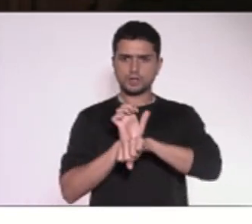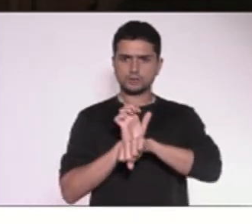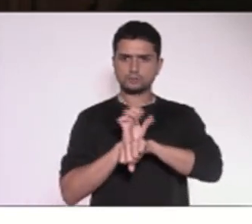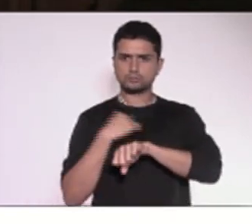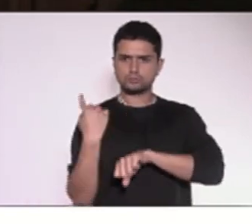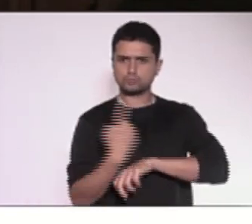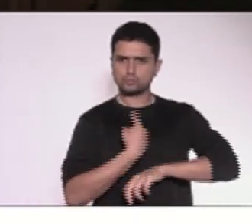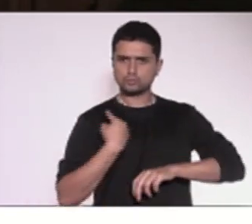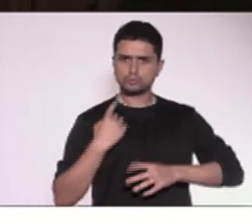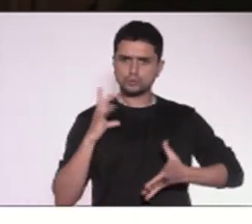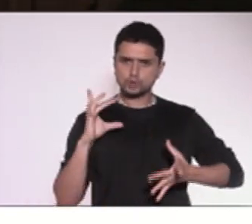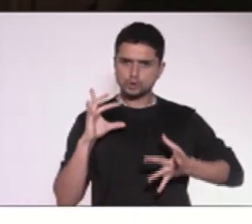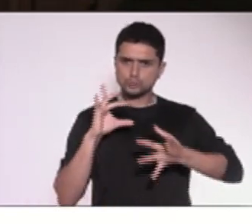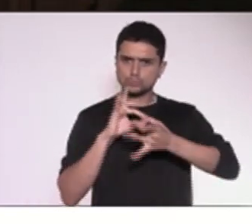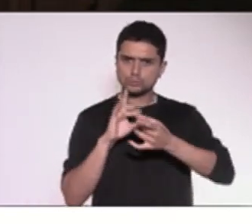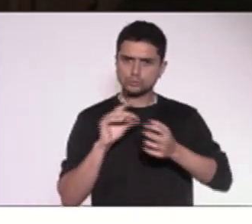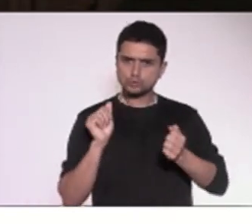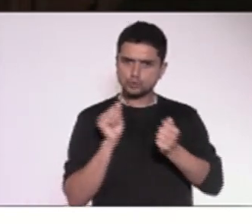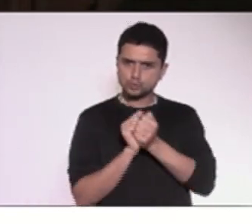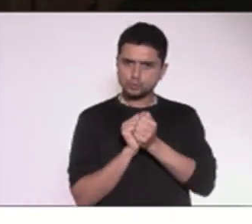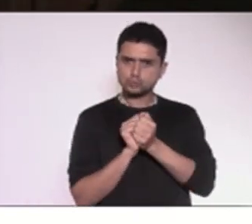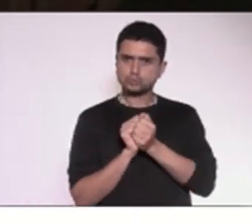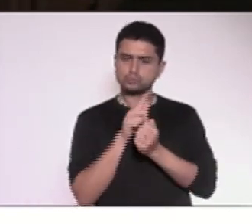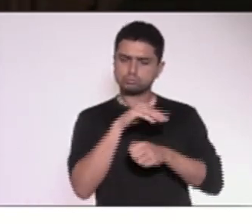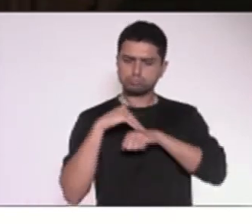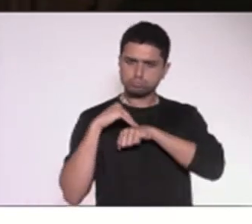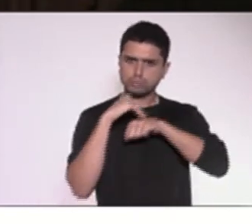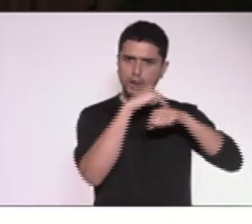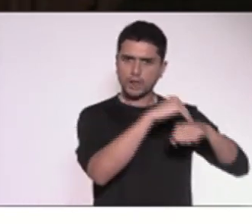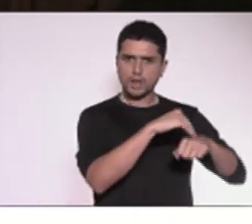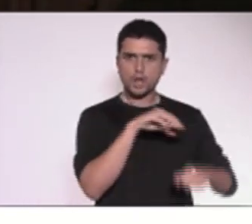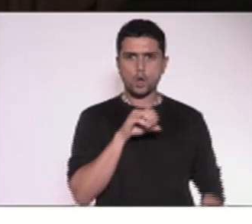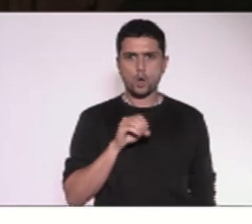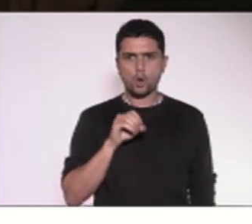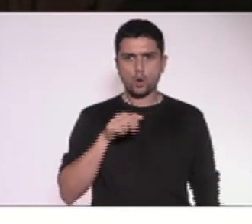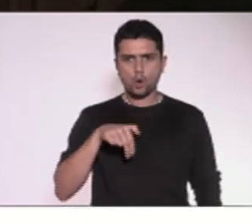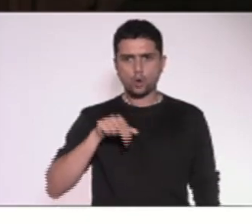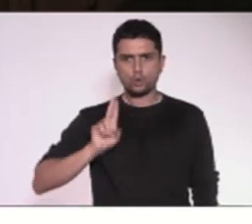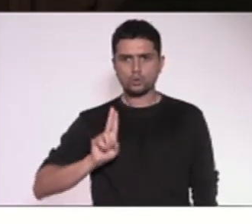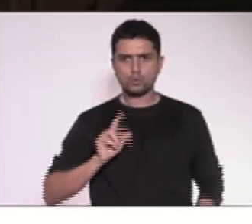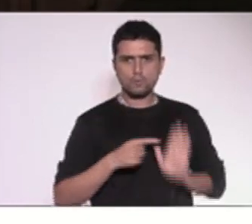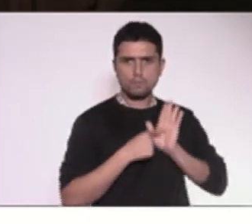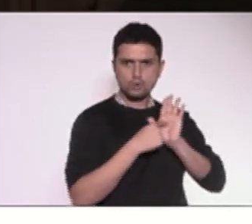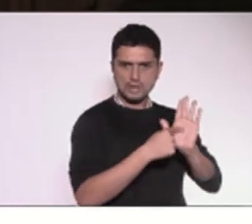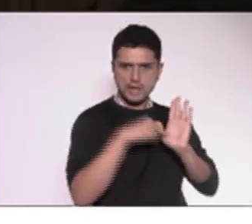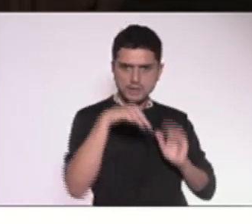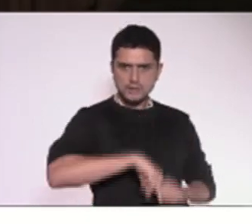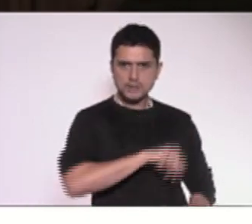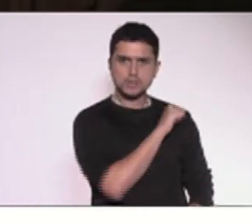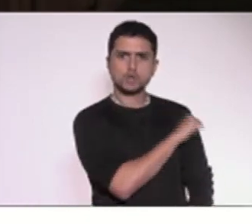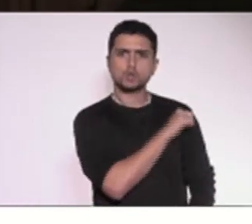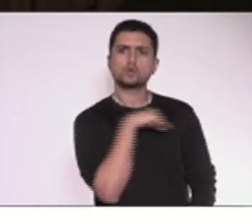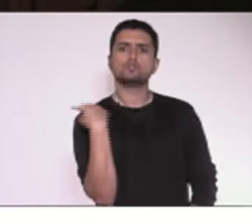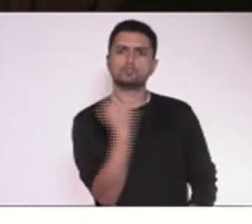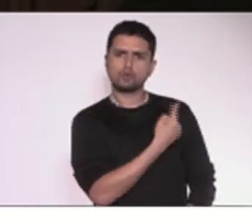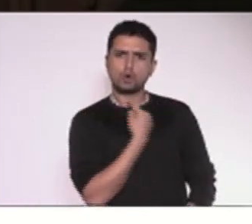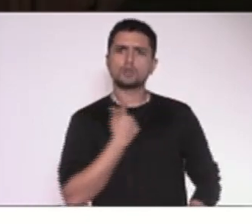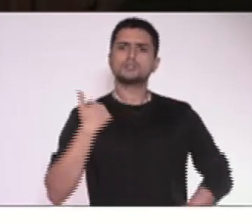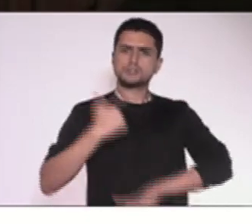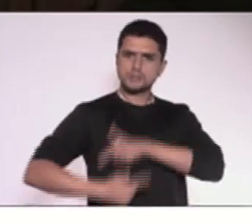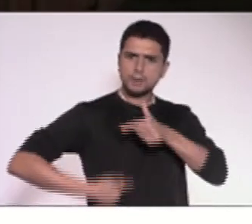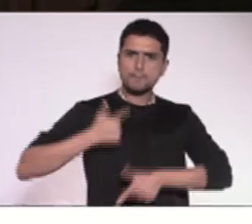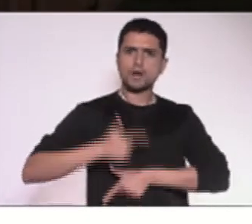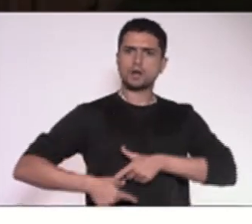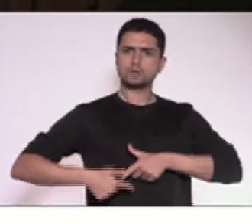vamos ao Conselho de Segurança da ONU demonstrar que aqui no estado do Rio de Janeiro nós estamos fazendo o nosso trabalho, mas